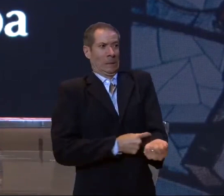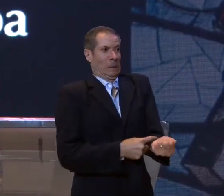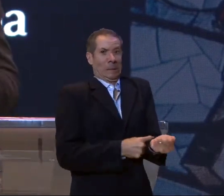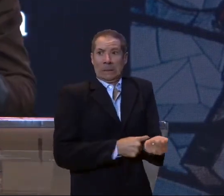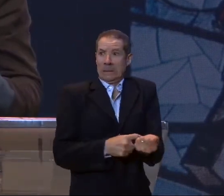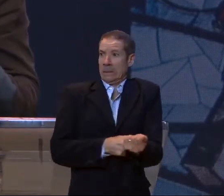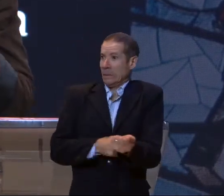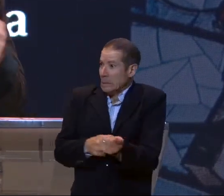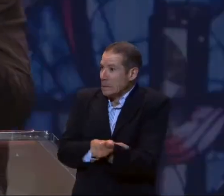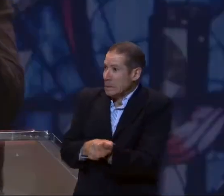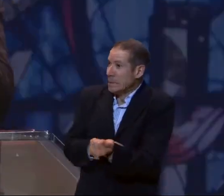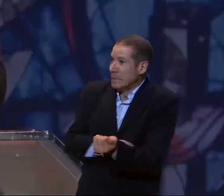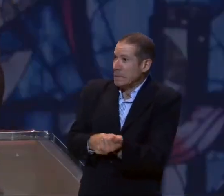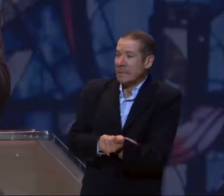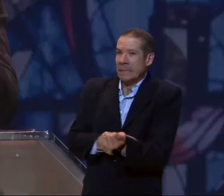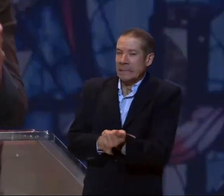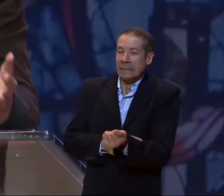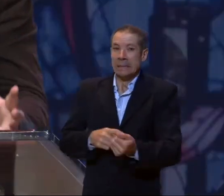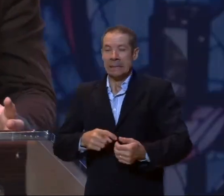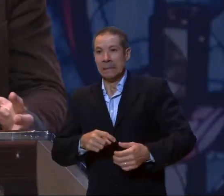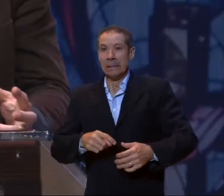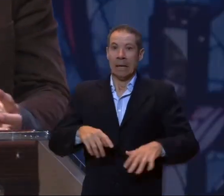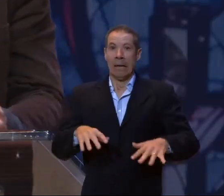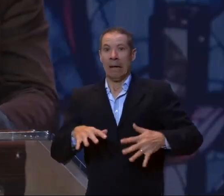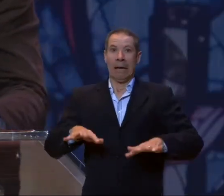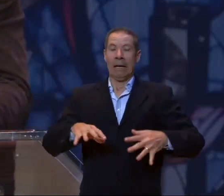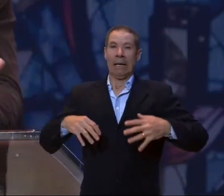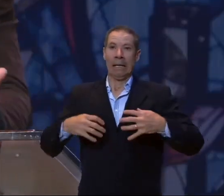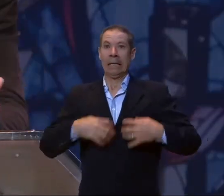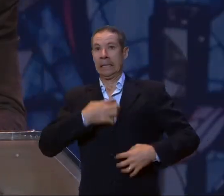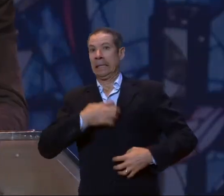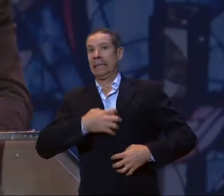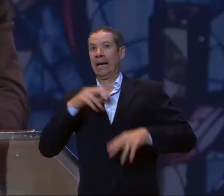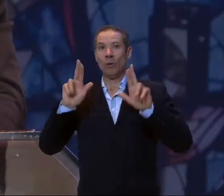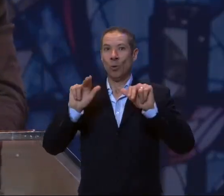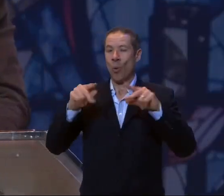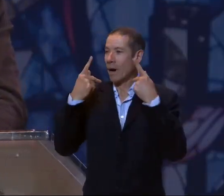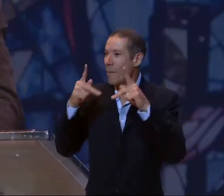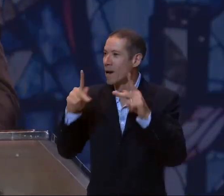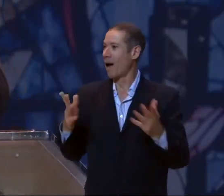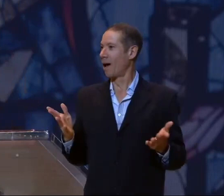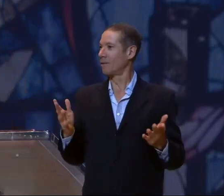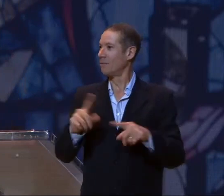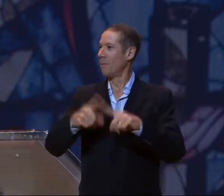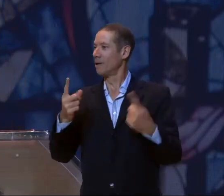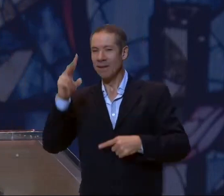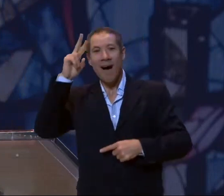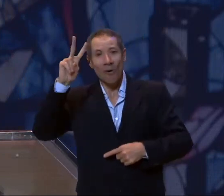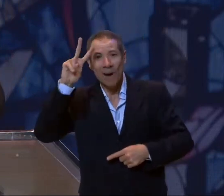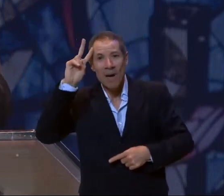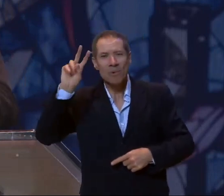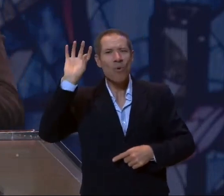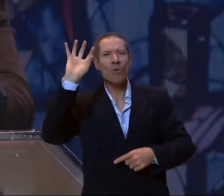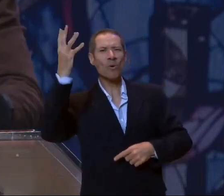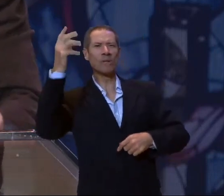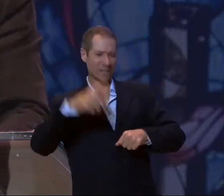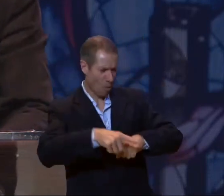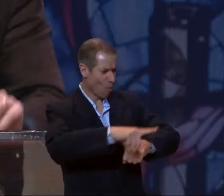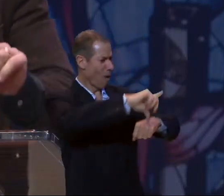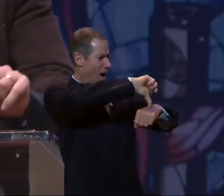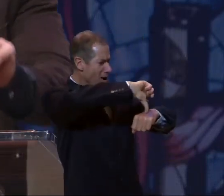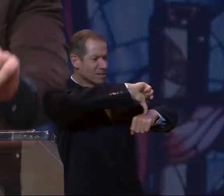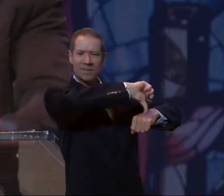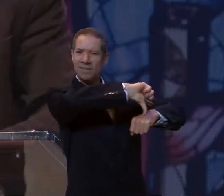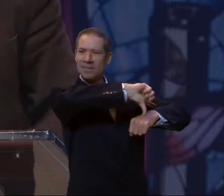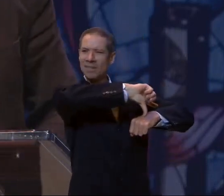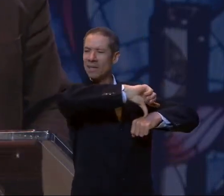nervoso, estava tremendo, porque eu nunca tinha pregado. Mas eu lembro bem o que aconteceu antes de